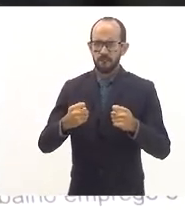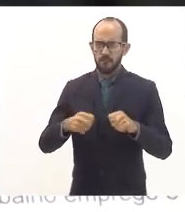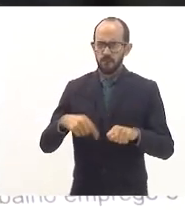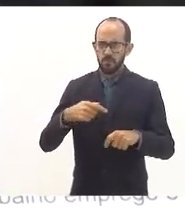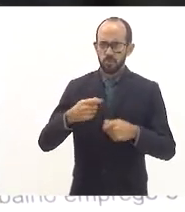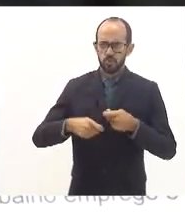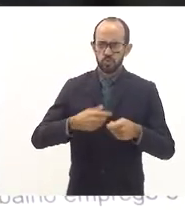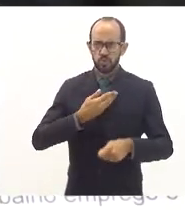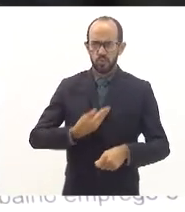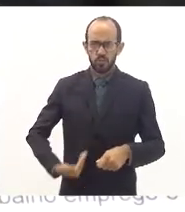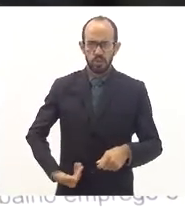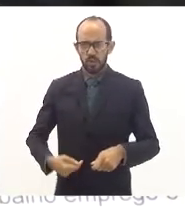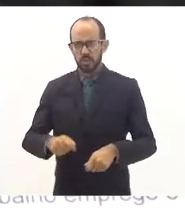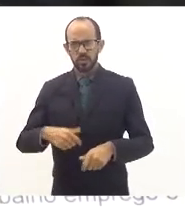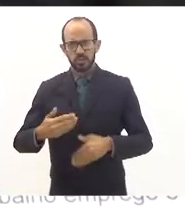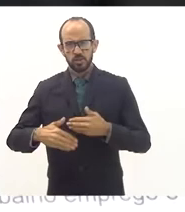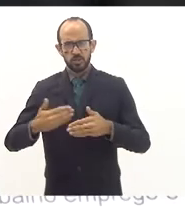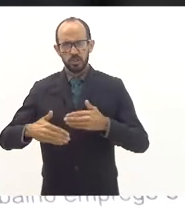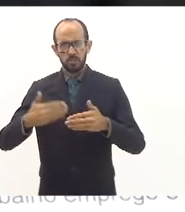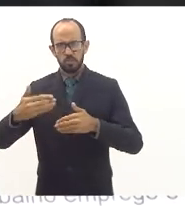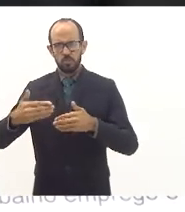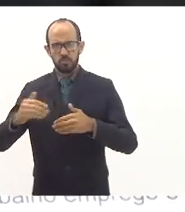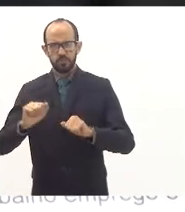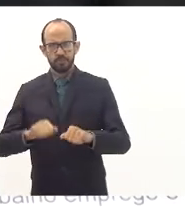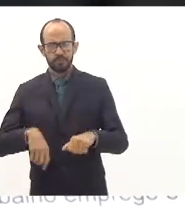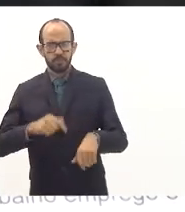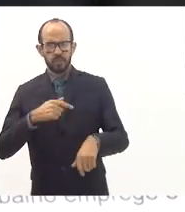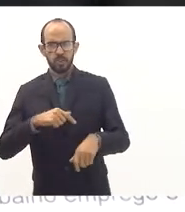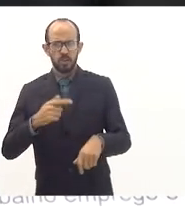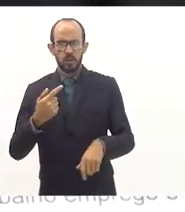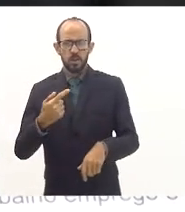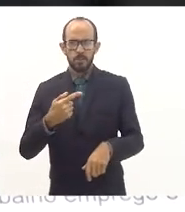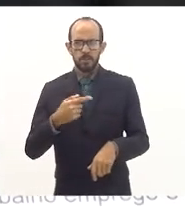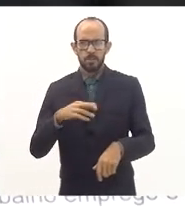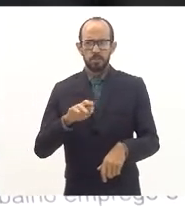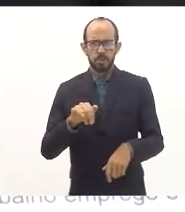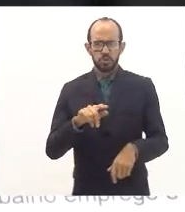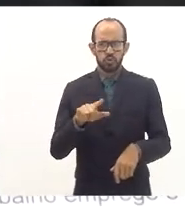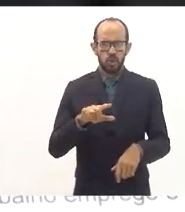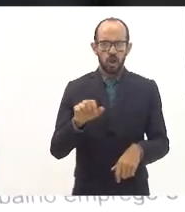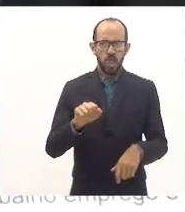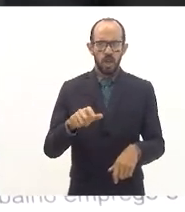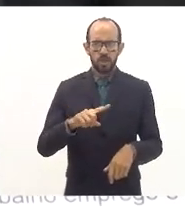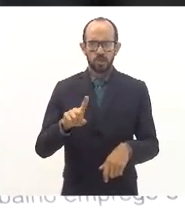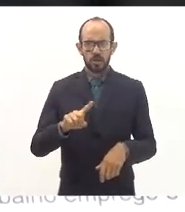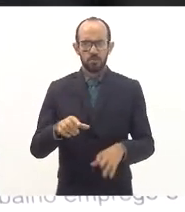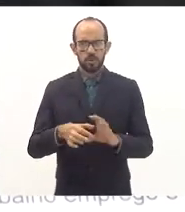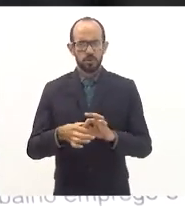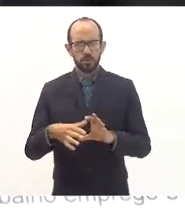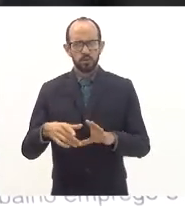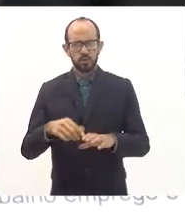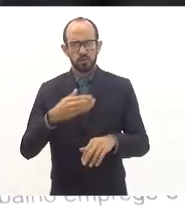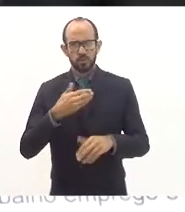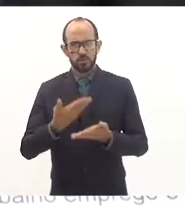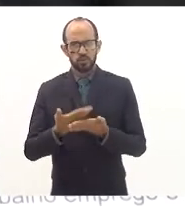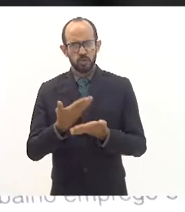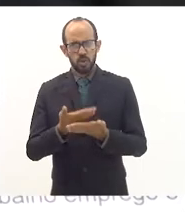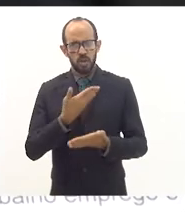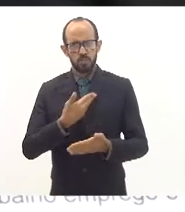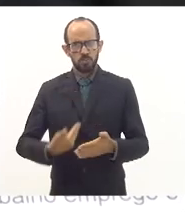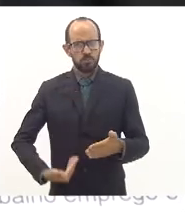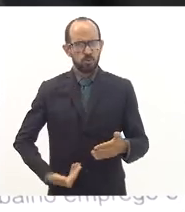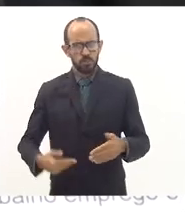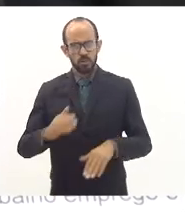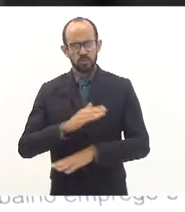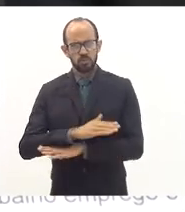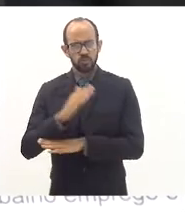que sucederam Brizola, que não admitiam uma escola pública de tempo integral, que foi tão bem recebida